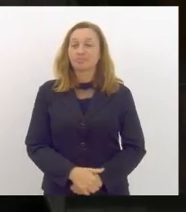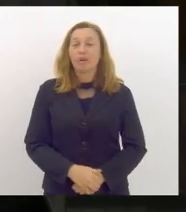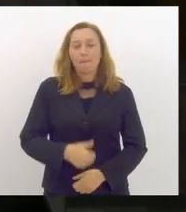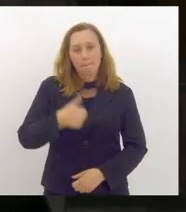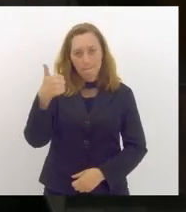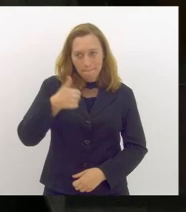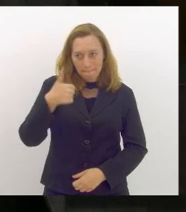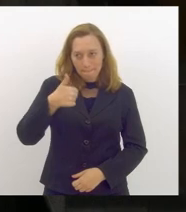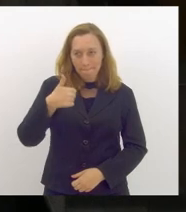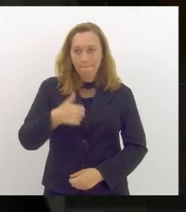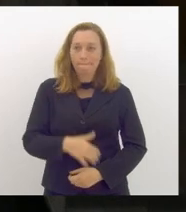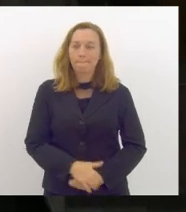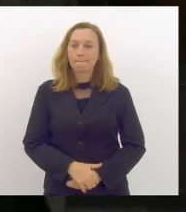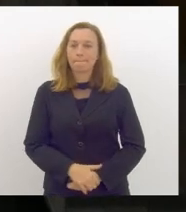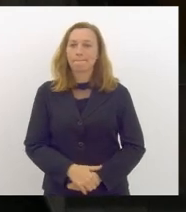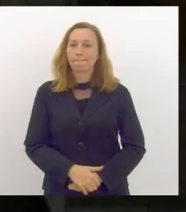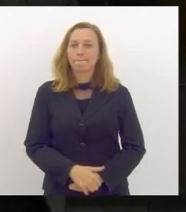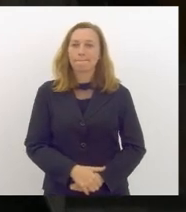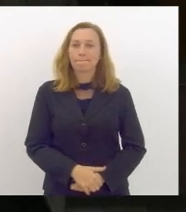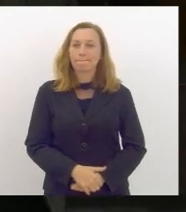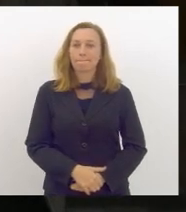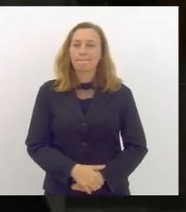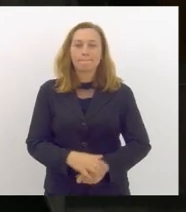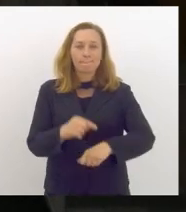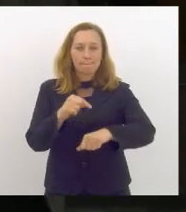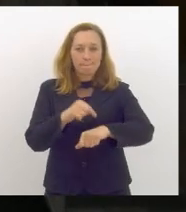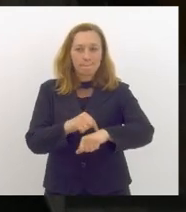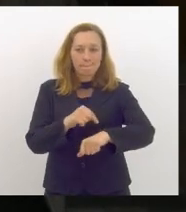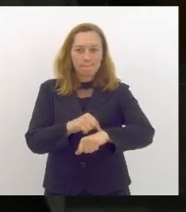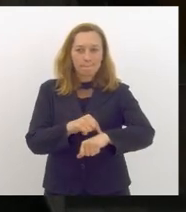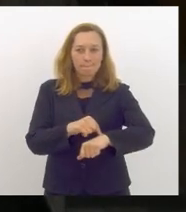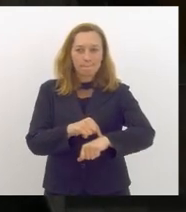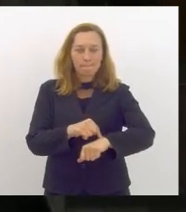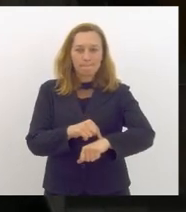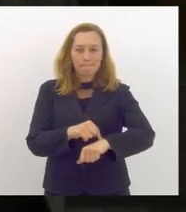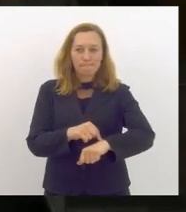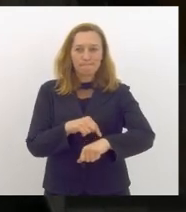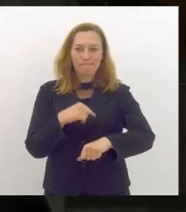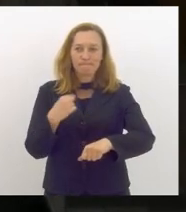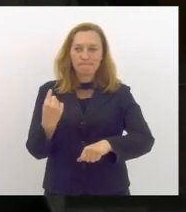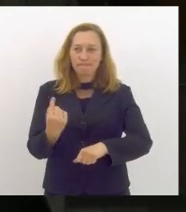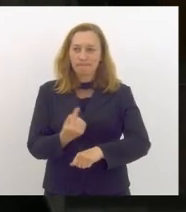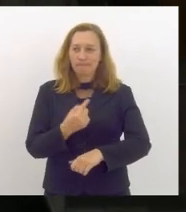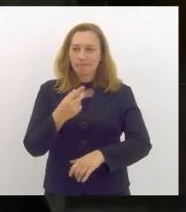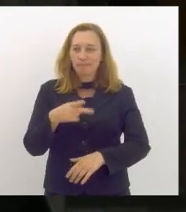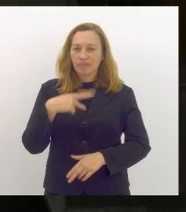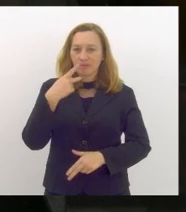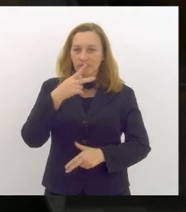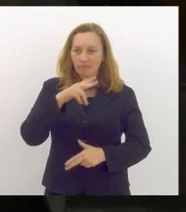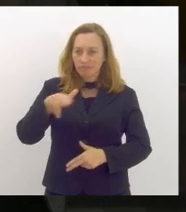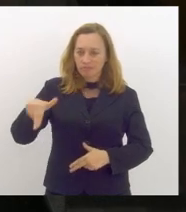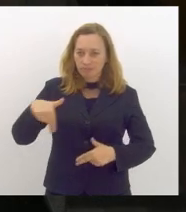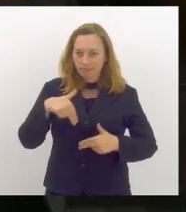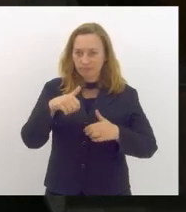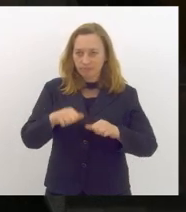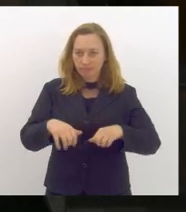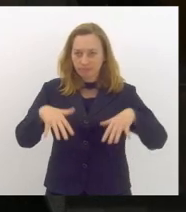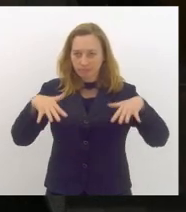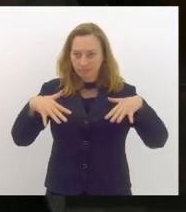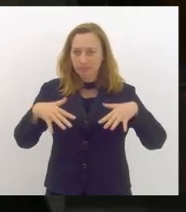primeiro neste primeiro momento da nossa intervenção aqui em plenário